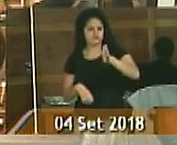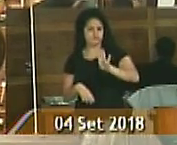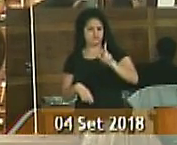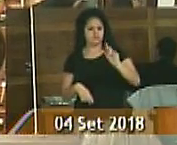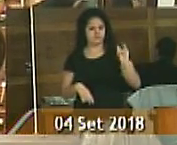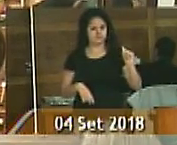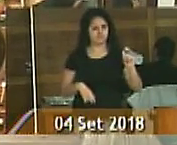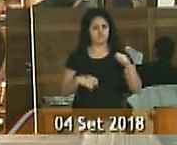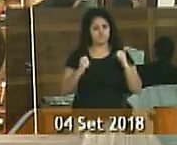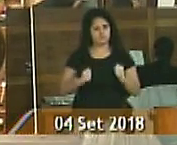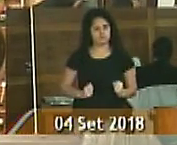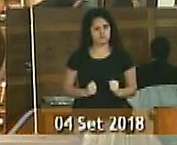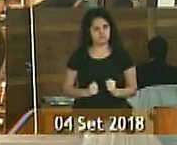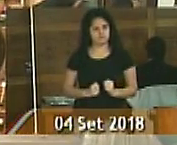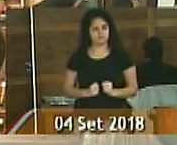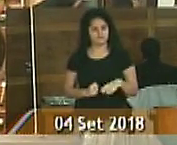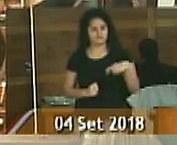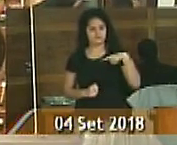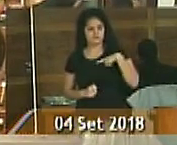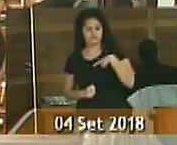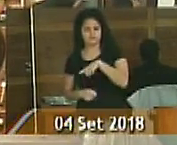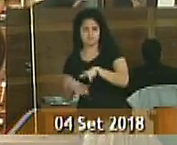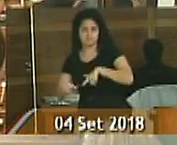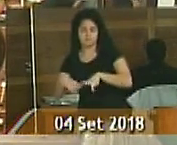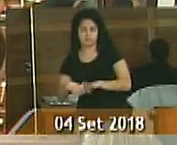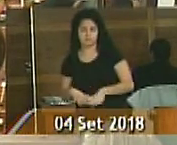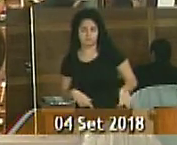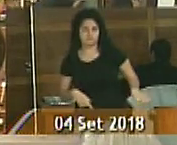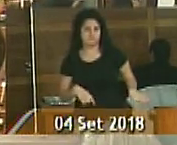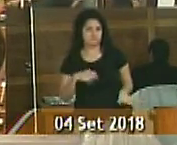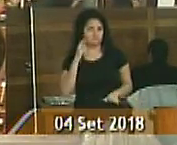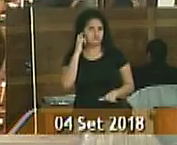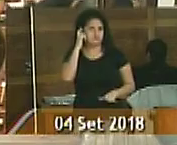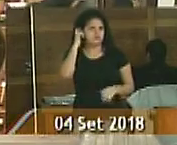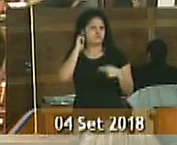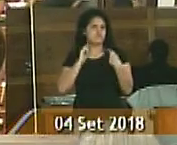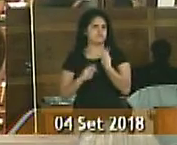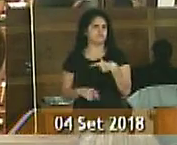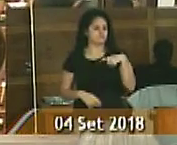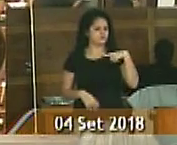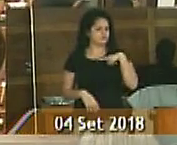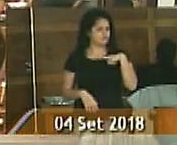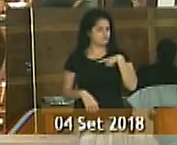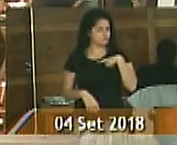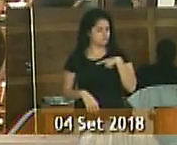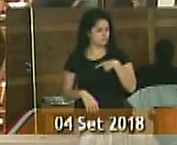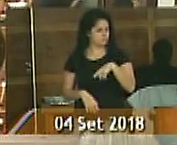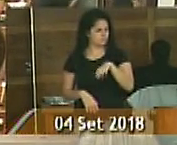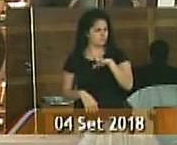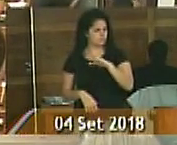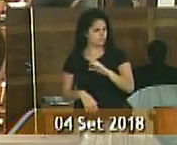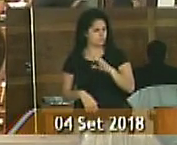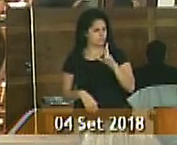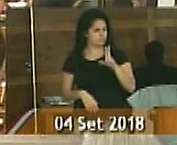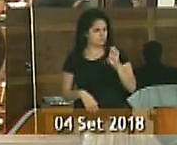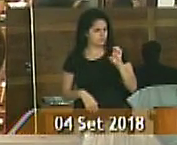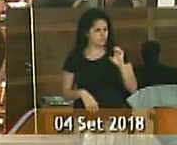para poder, né, ter esse trabalho com as crianças. Nós temos aí o Estatuto do ECA, nós